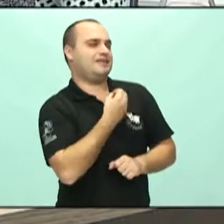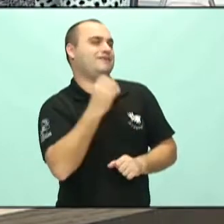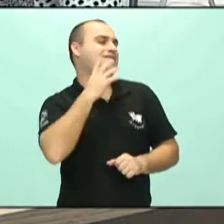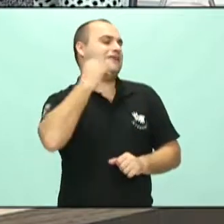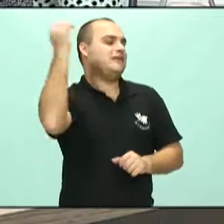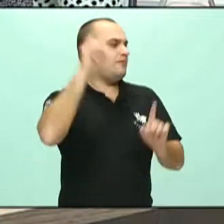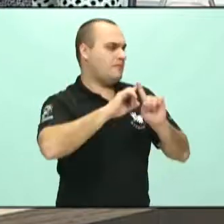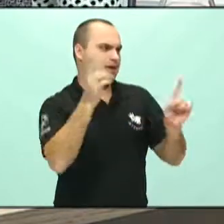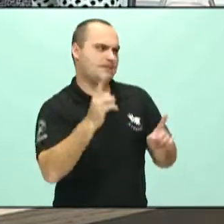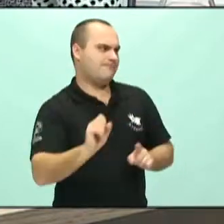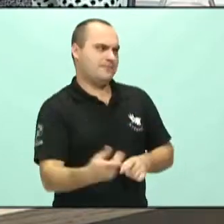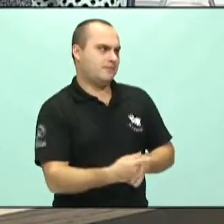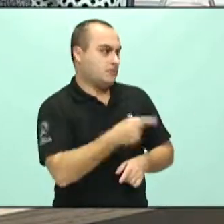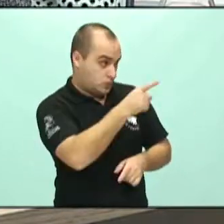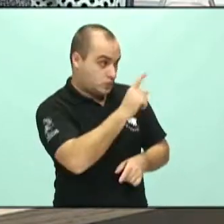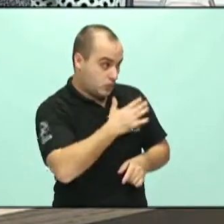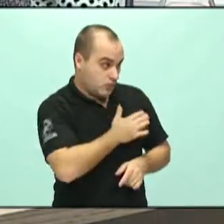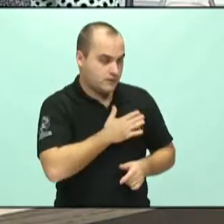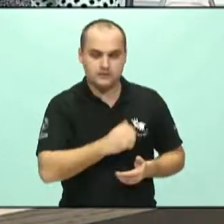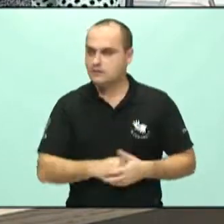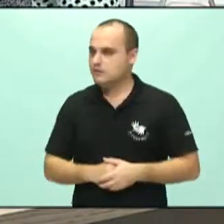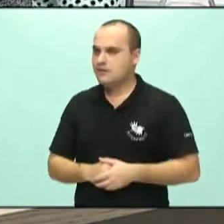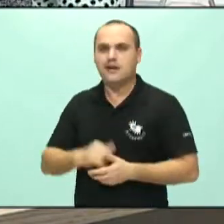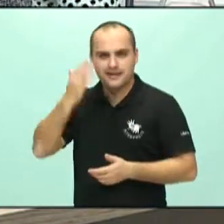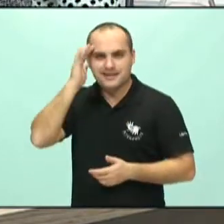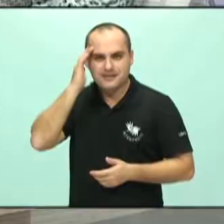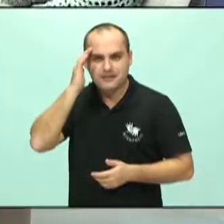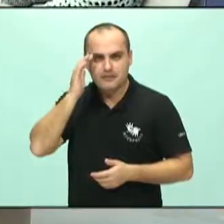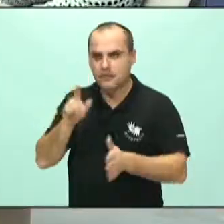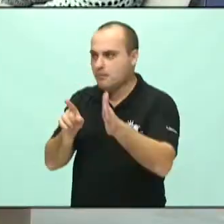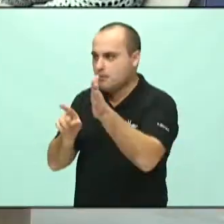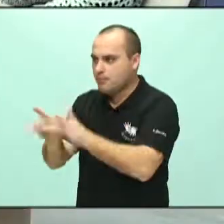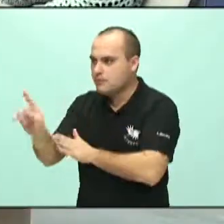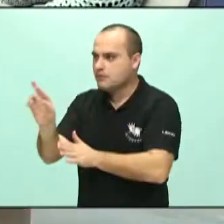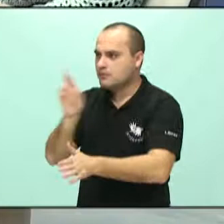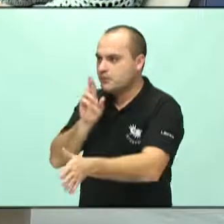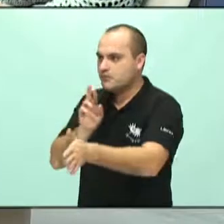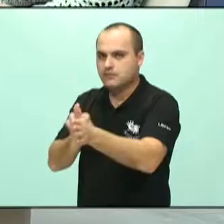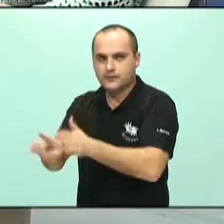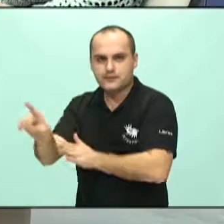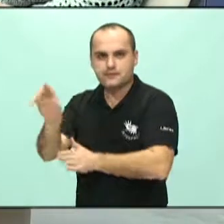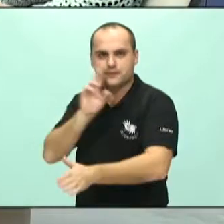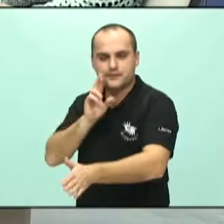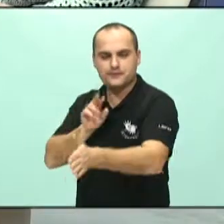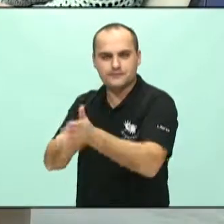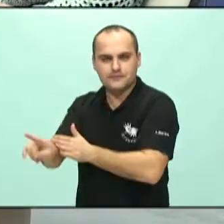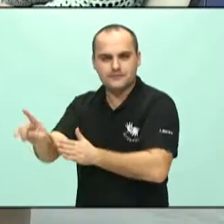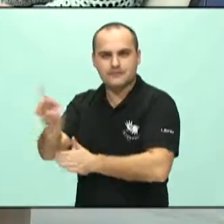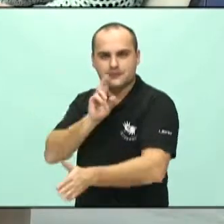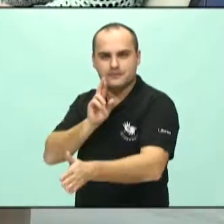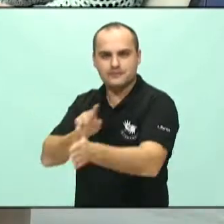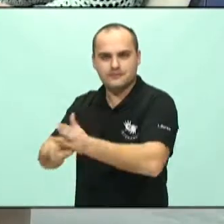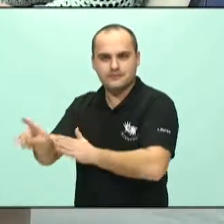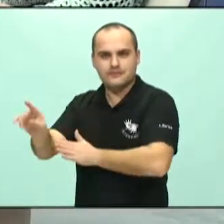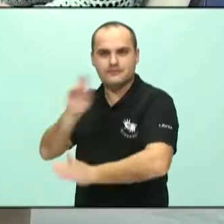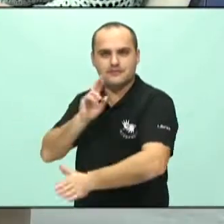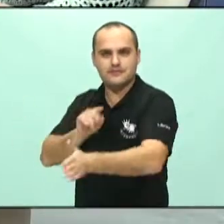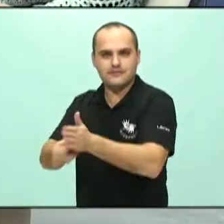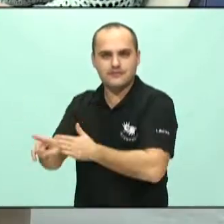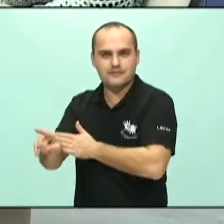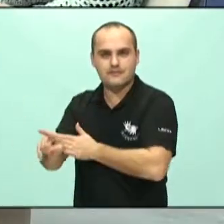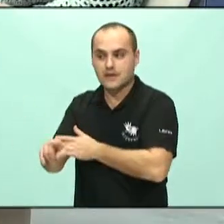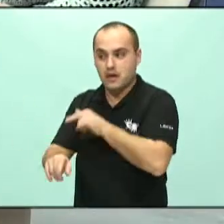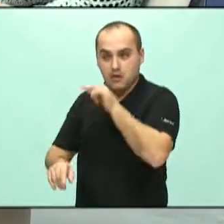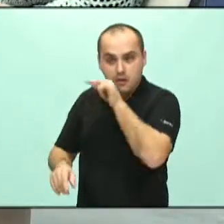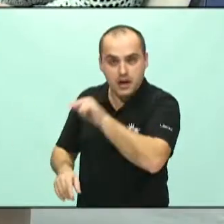E o professor? Você entende? Então, nessa dinâmica, nós conseguimos fazer com que todo mundo se integre dentro da sala de